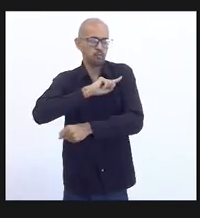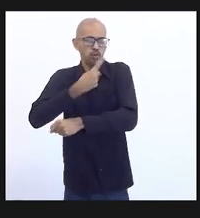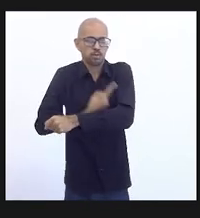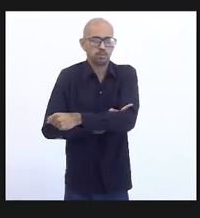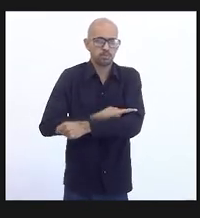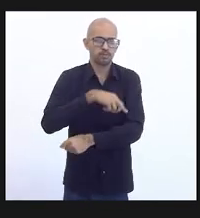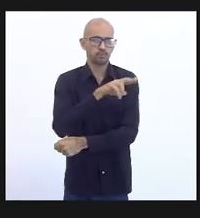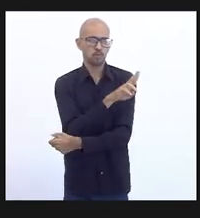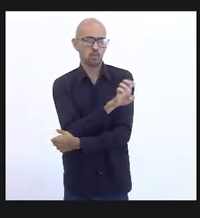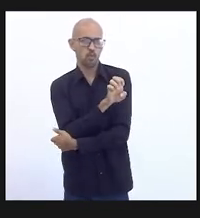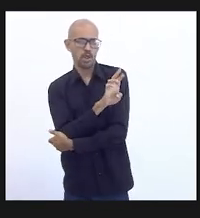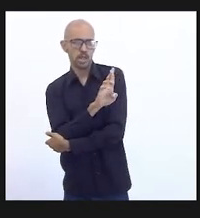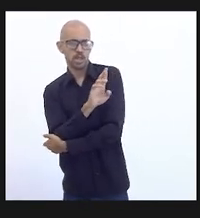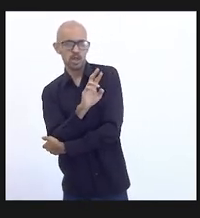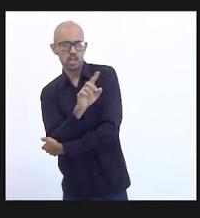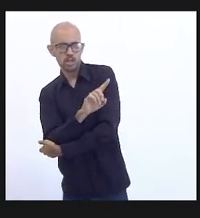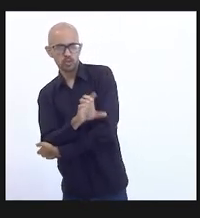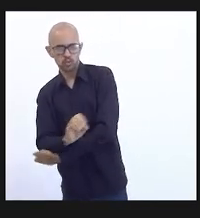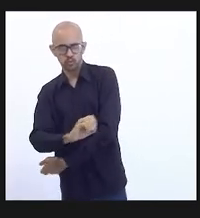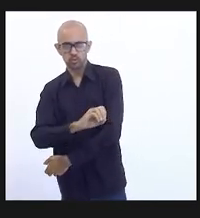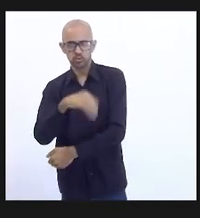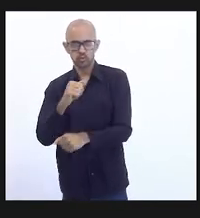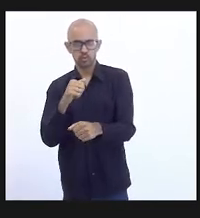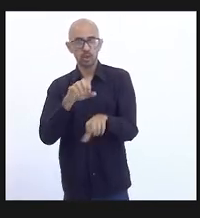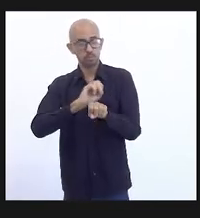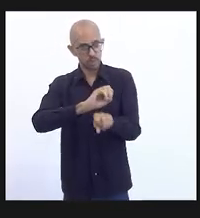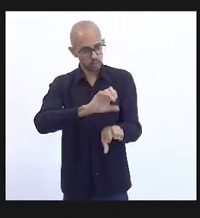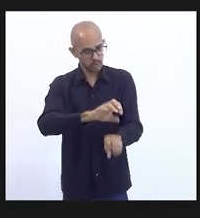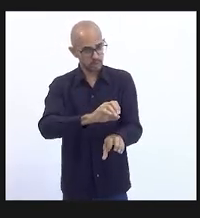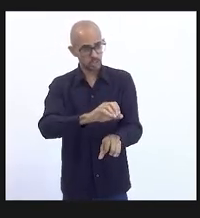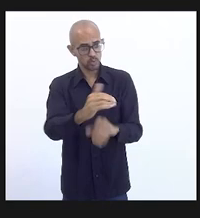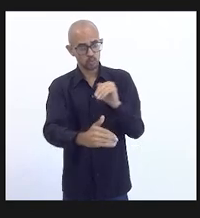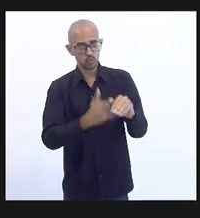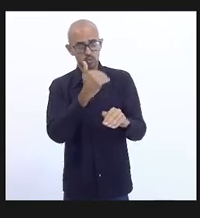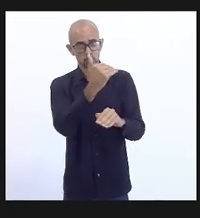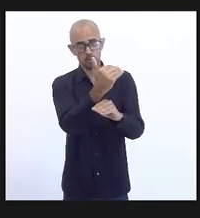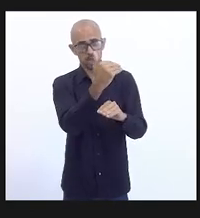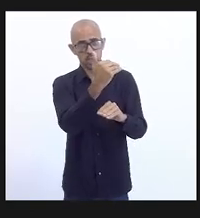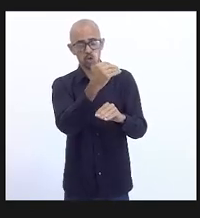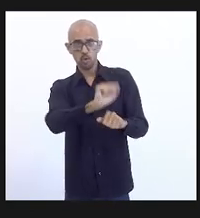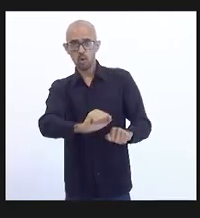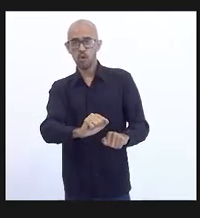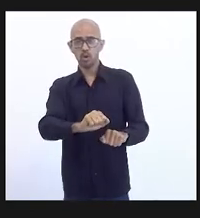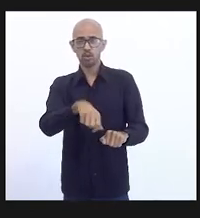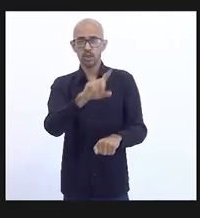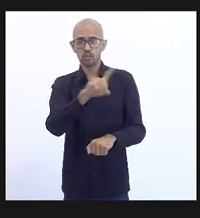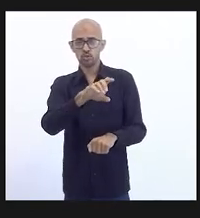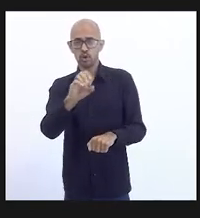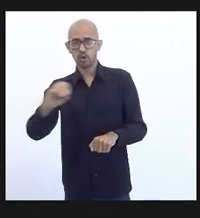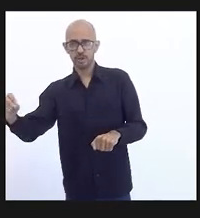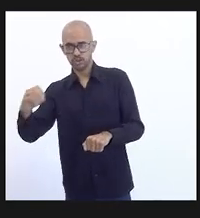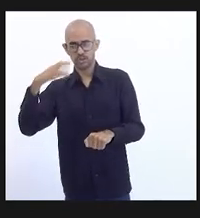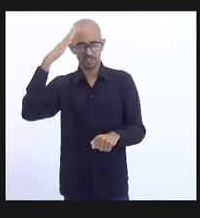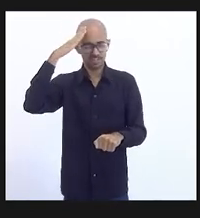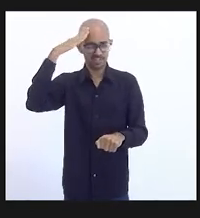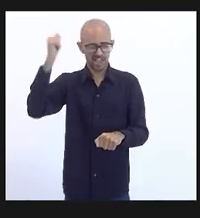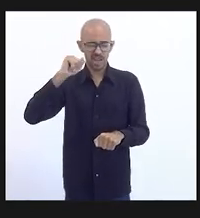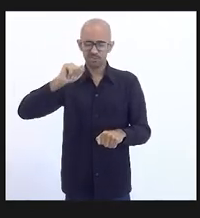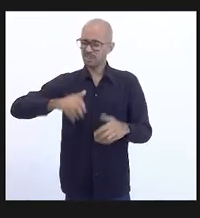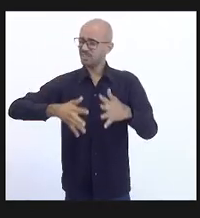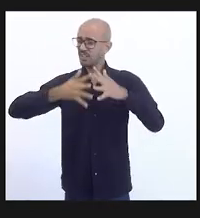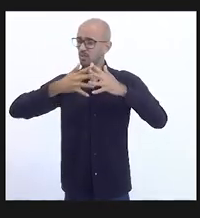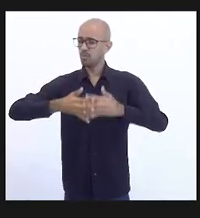da UESO, pelo fortalecimento do ensino superior na Zona Oeste, a gente sabe da complexidade de um projeto de